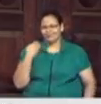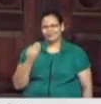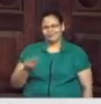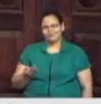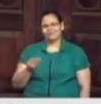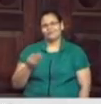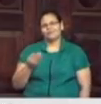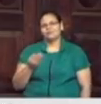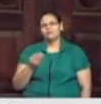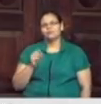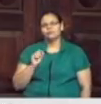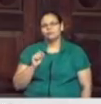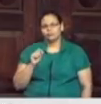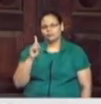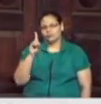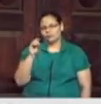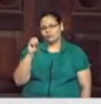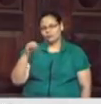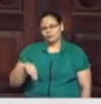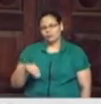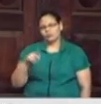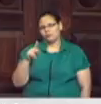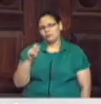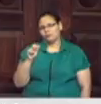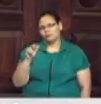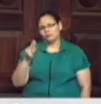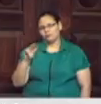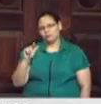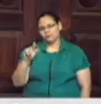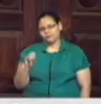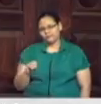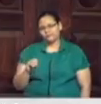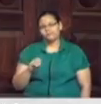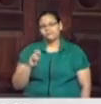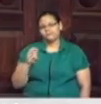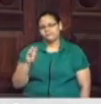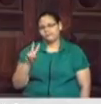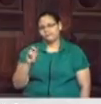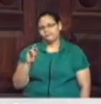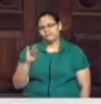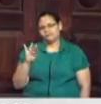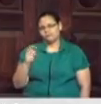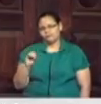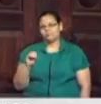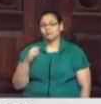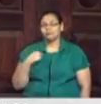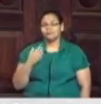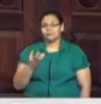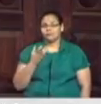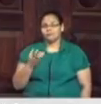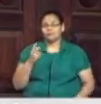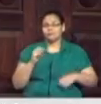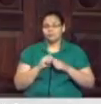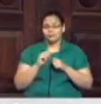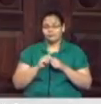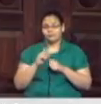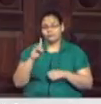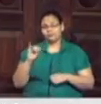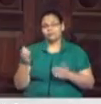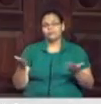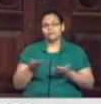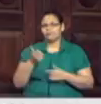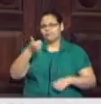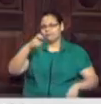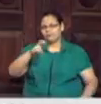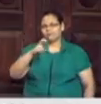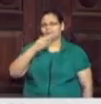que é o passamento de Dom Paulo Evaristo Arnes. Para concluir, senhor presidente, eu queria fazer menção à data de hoje, 15